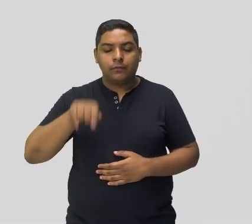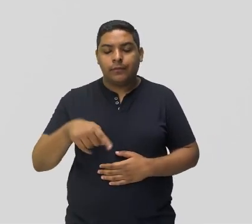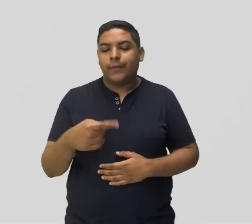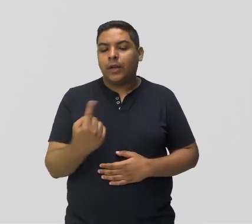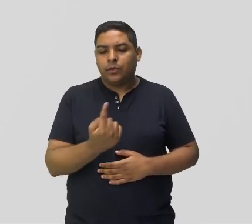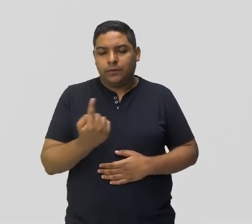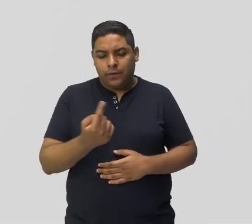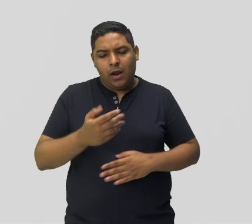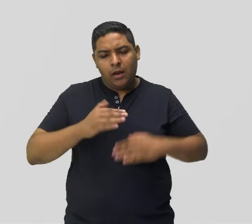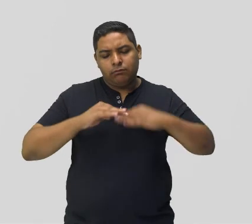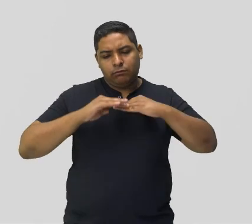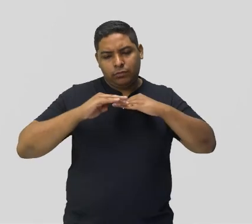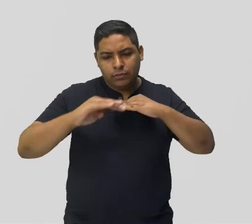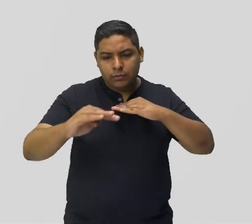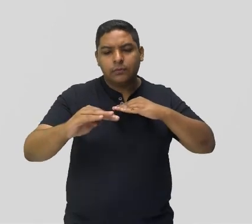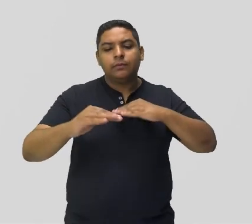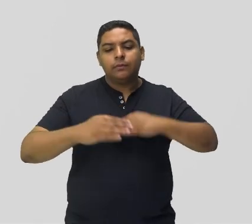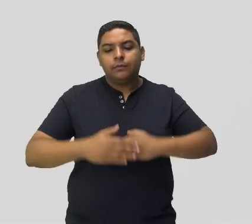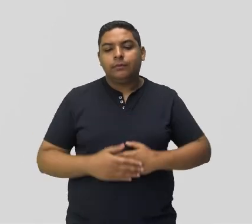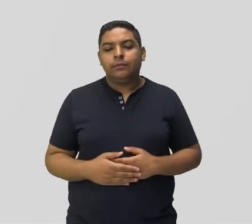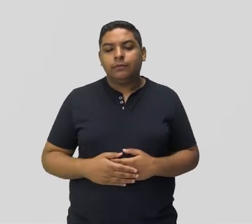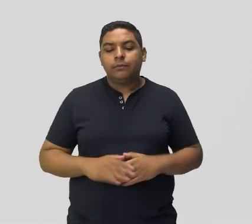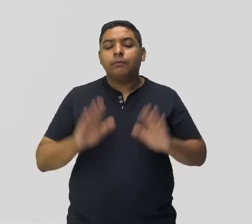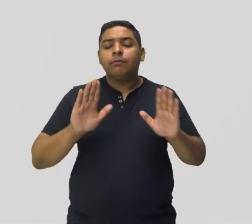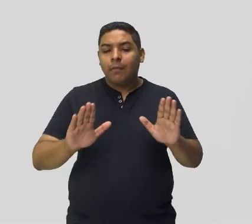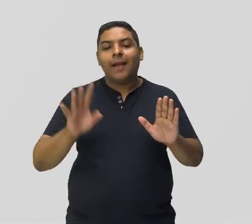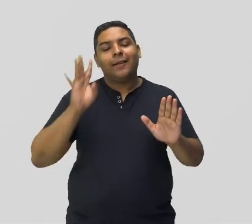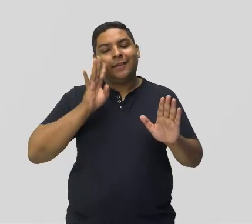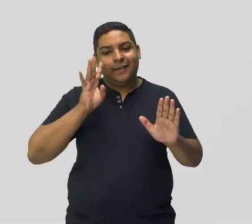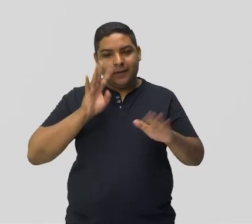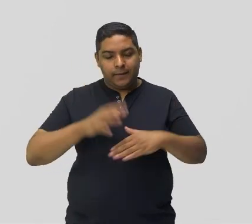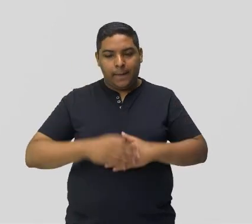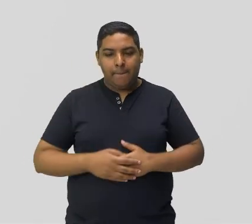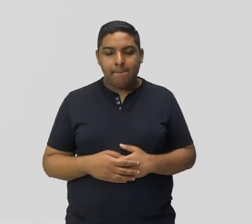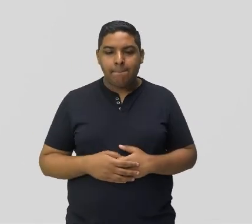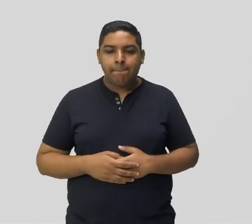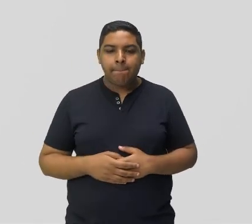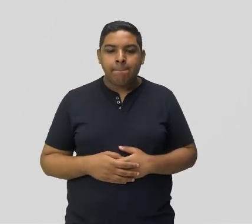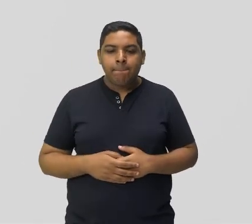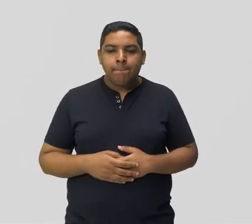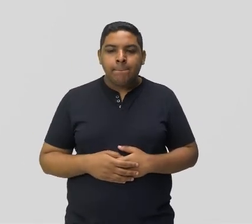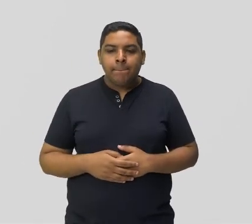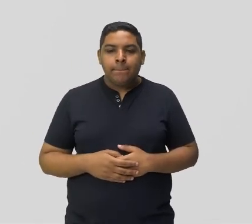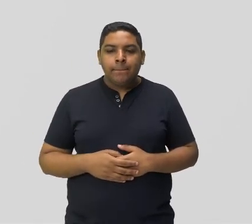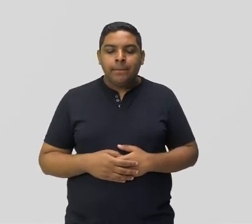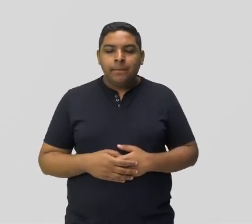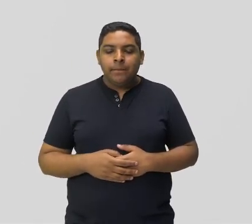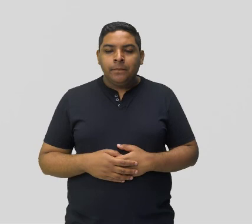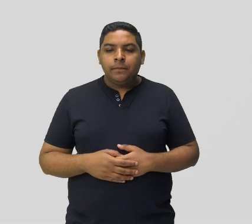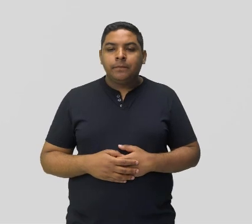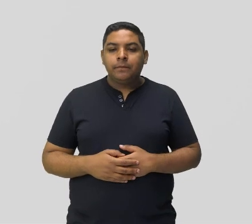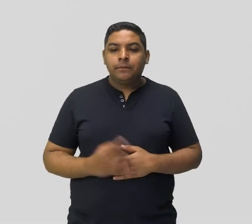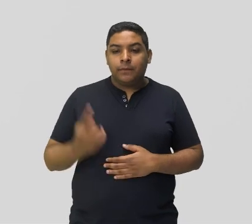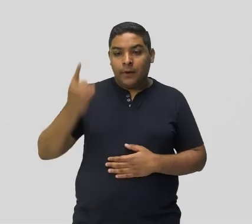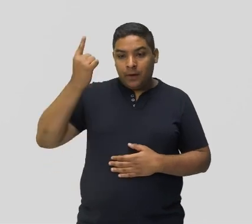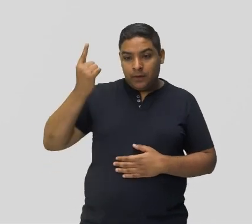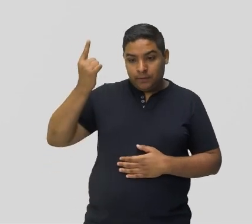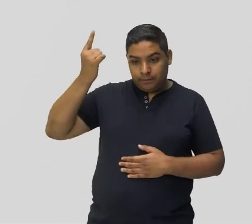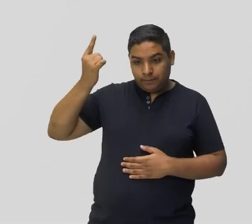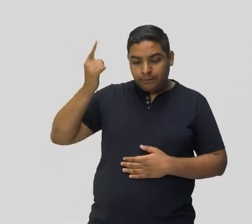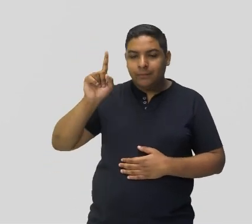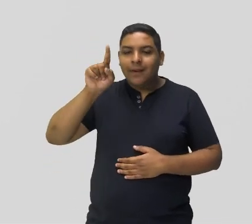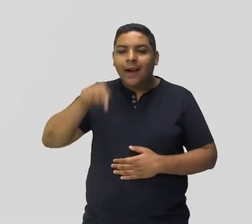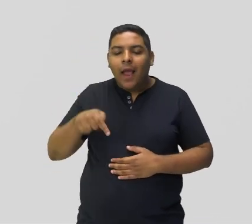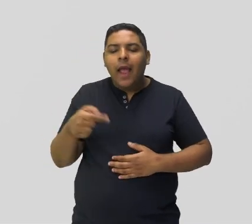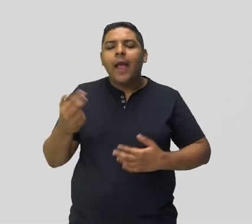lembra? Carga 1, carga 2. Mas olha só que legal, aqui, olha, os capacitores são iguais. Lembra da nossa